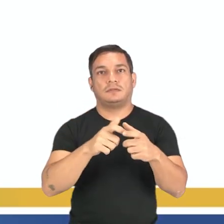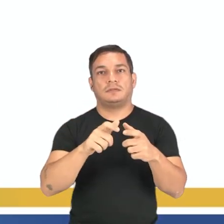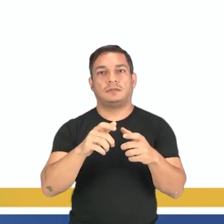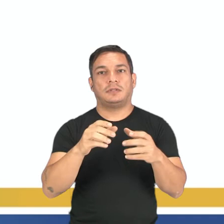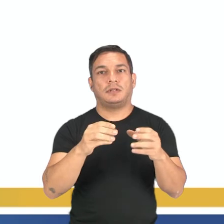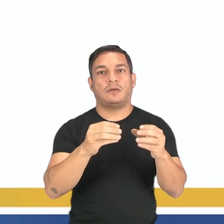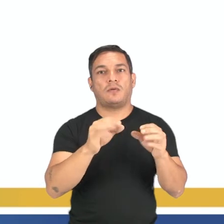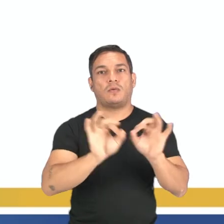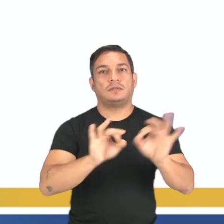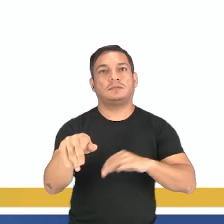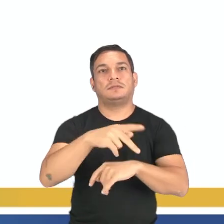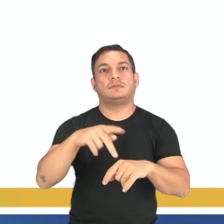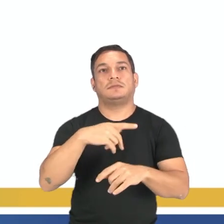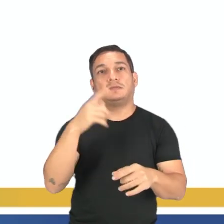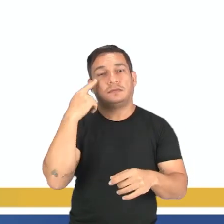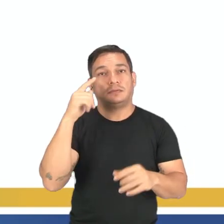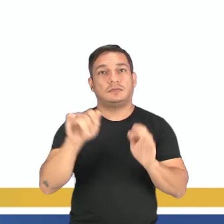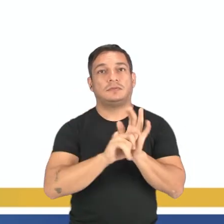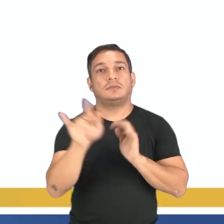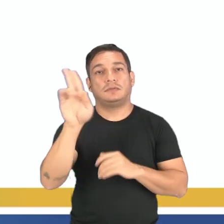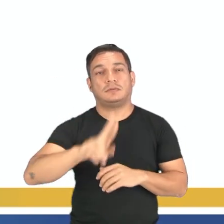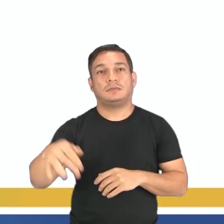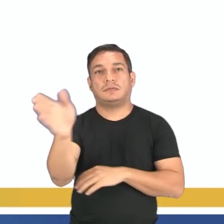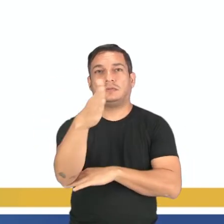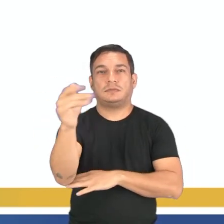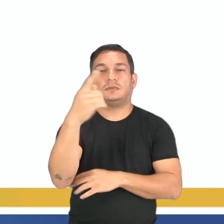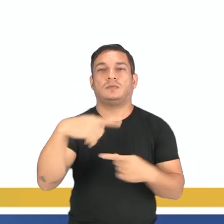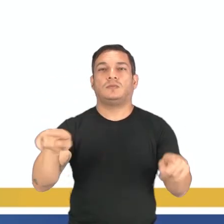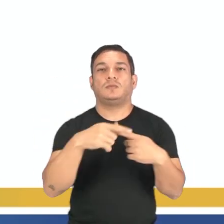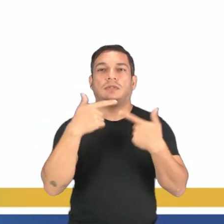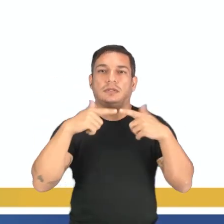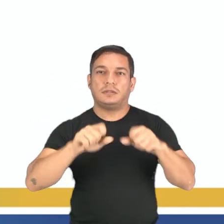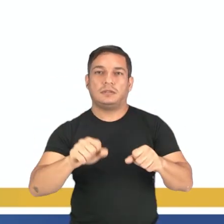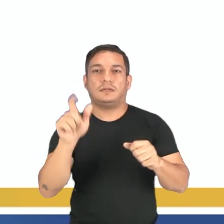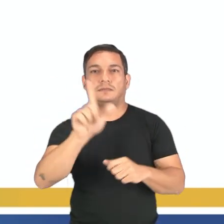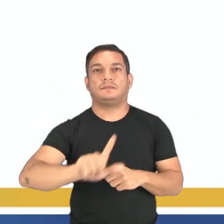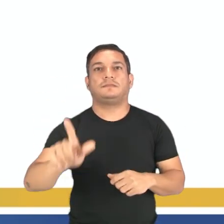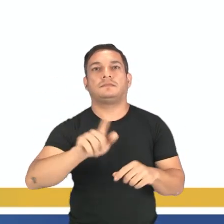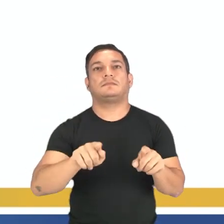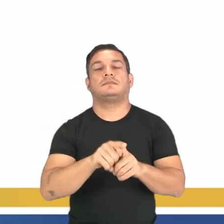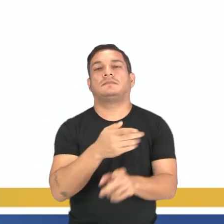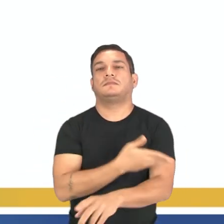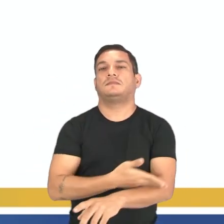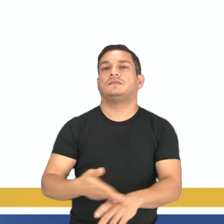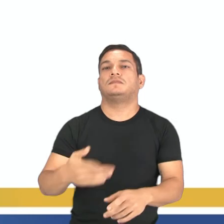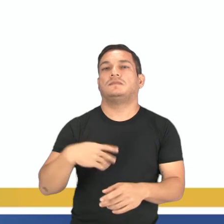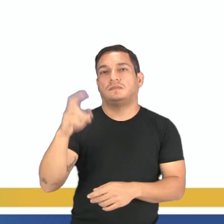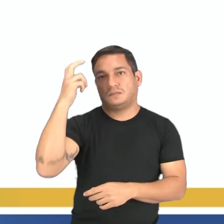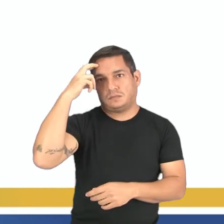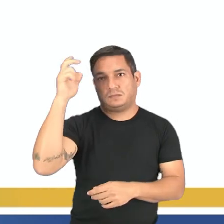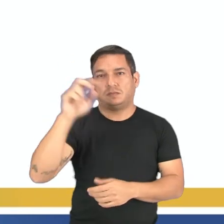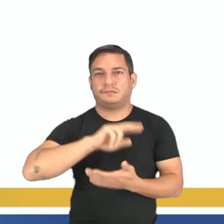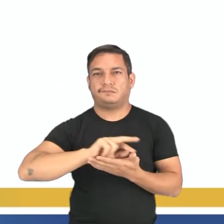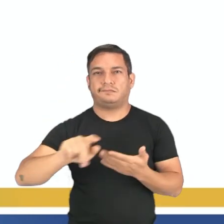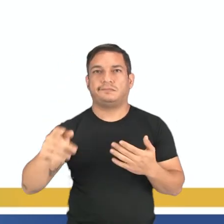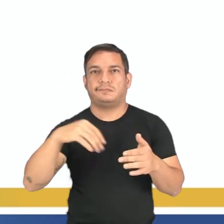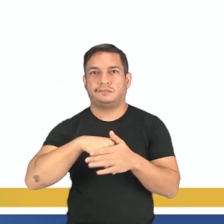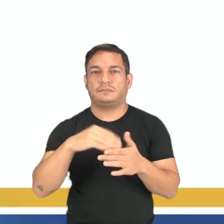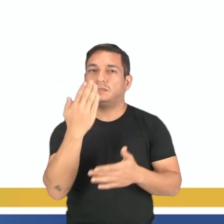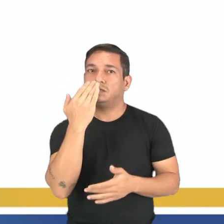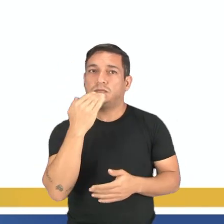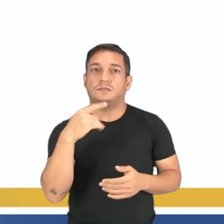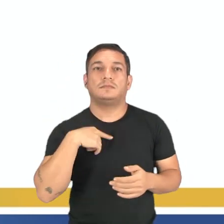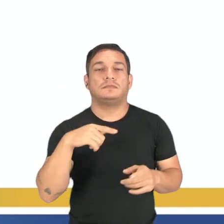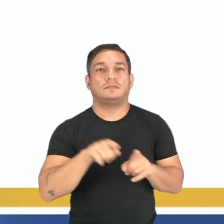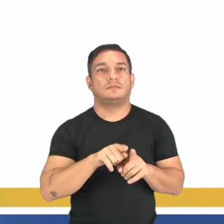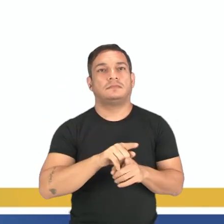essa identidade são a história de um país, o hino, a bandeira, a língua, a literatura, costume, folclore, música, comida, futebol, ídolos